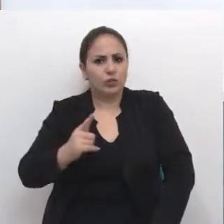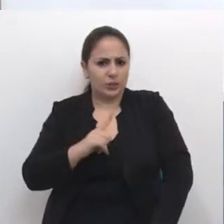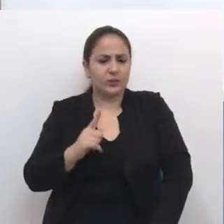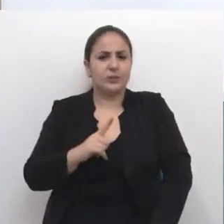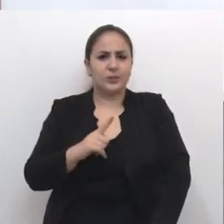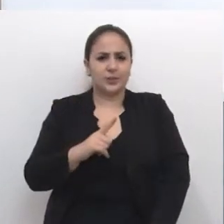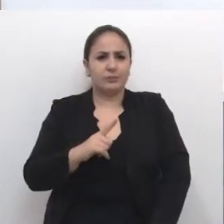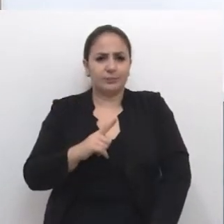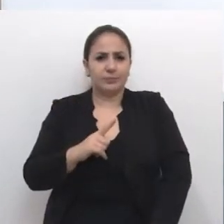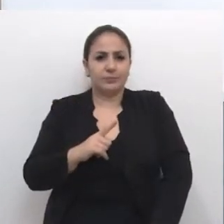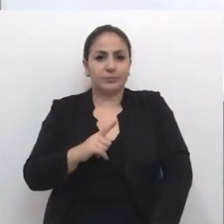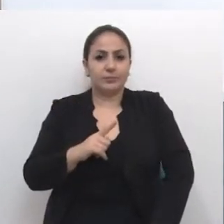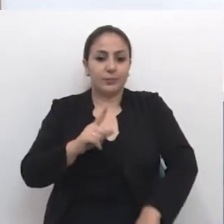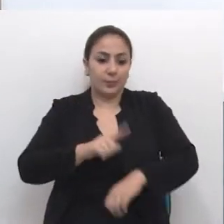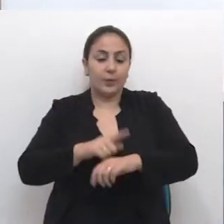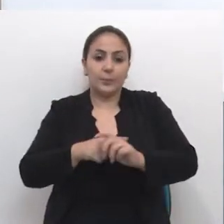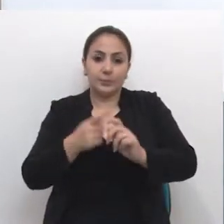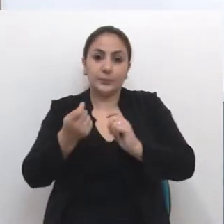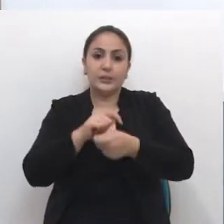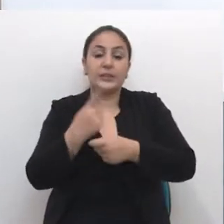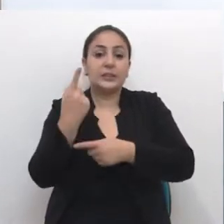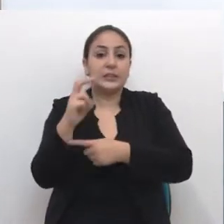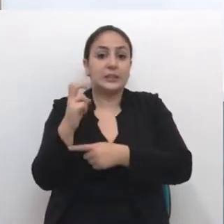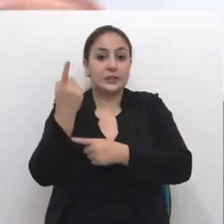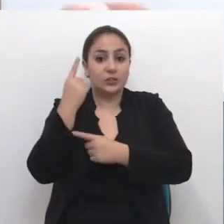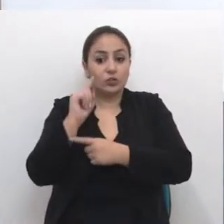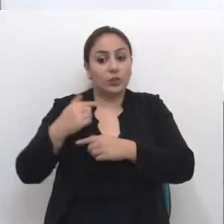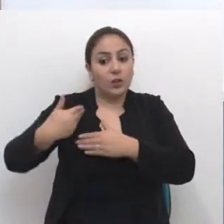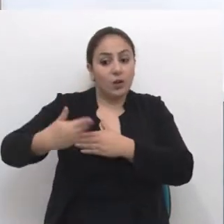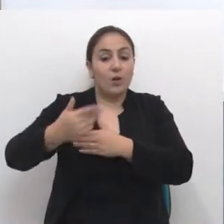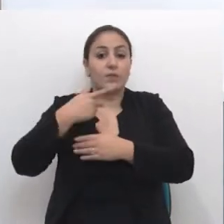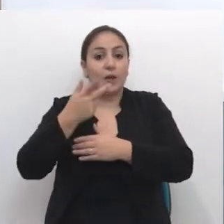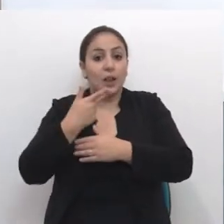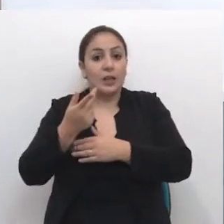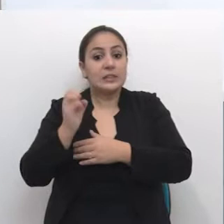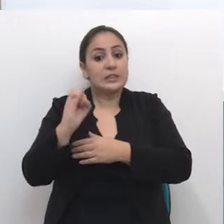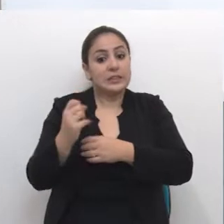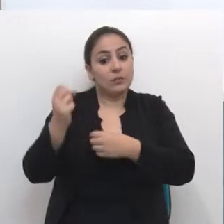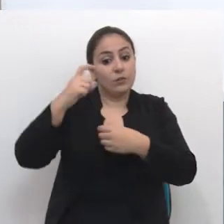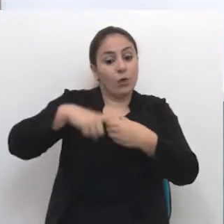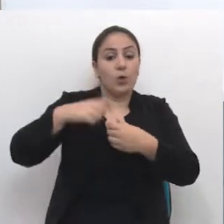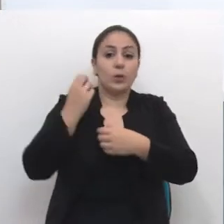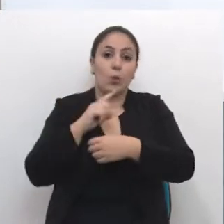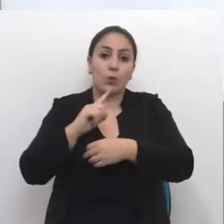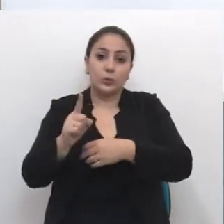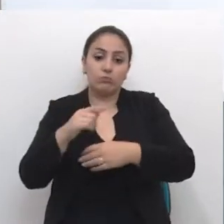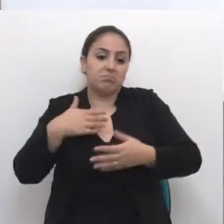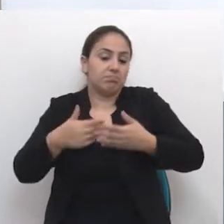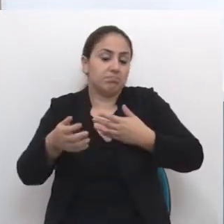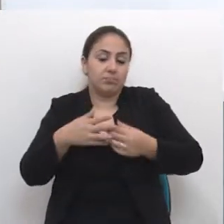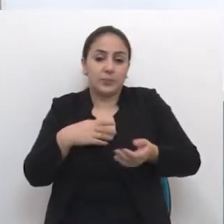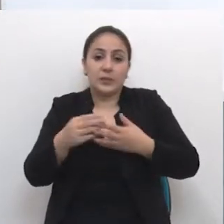tempo hábil de 15 dias para dizer para Passo Fundo se volta a operar ou não, mas